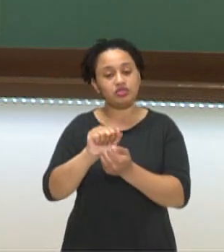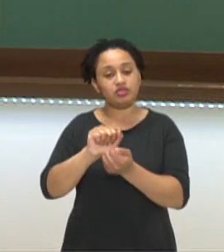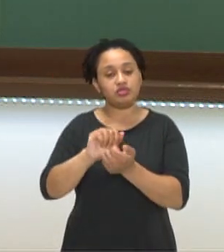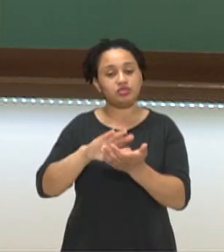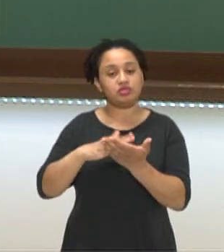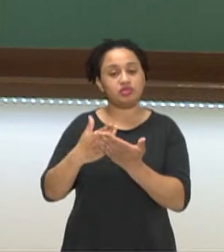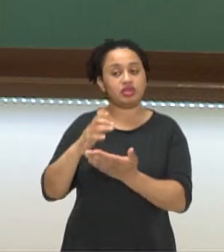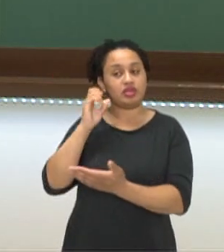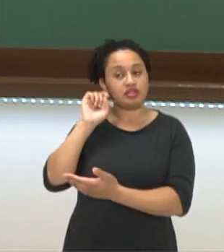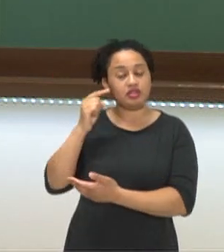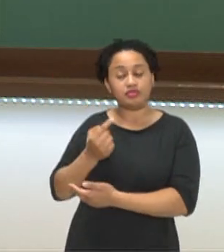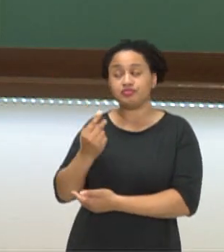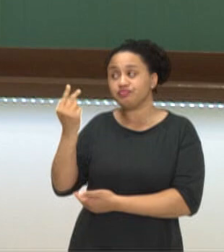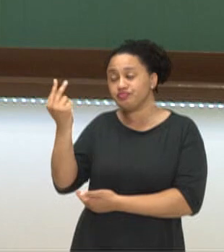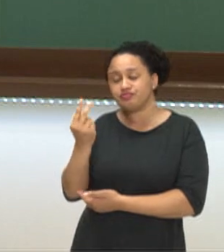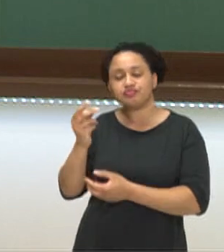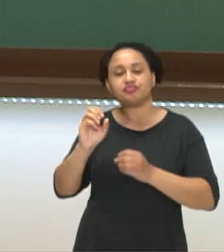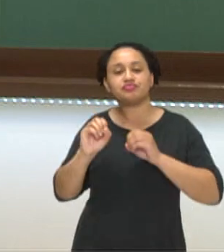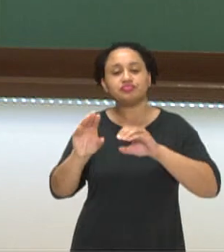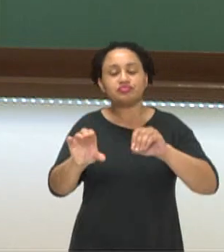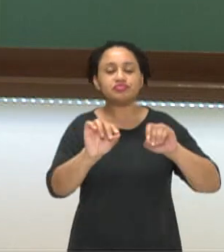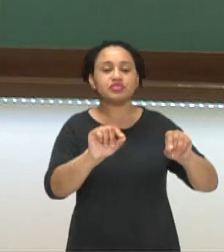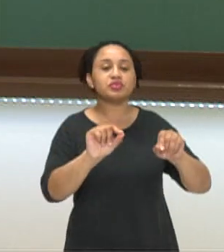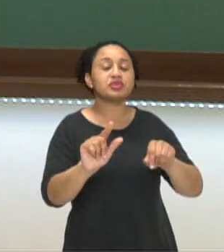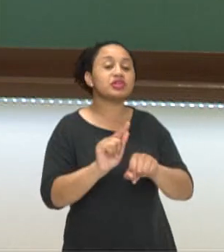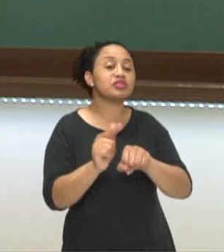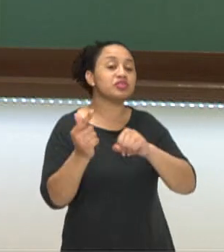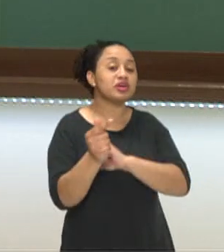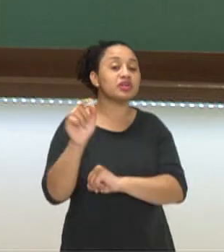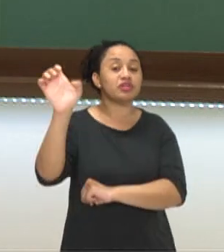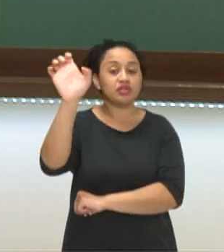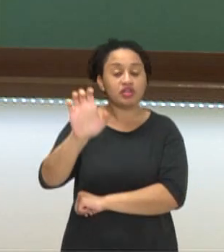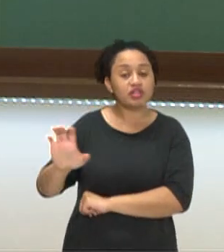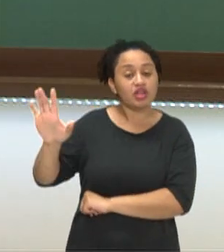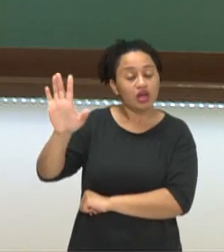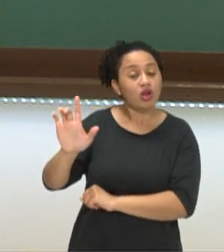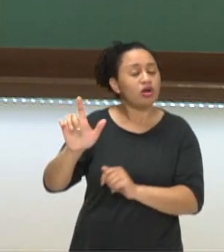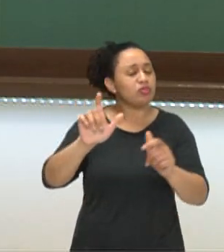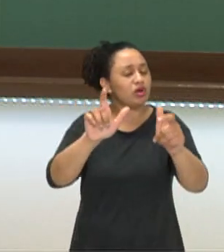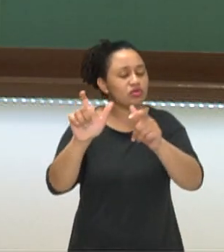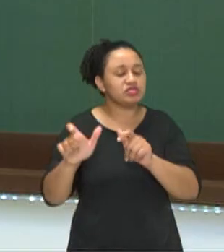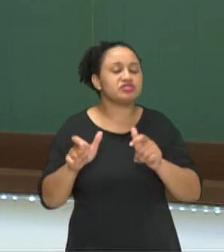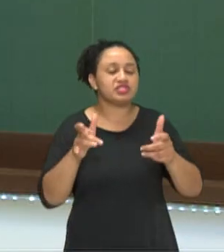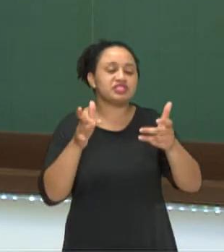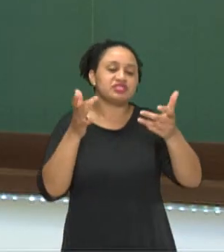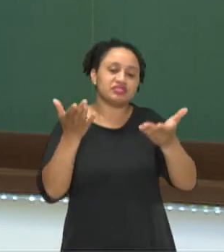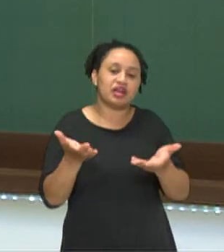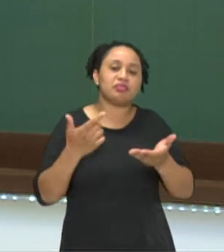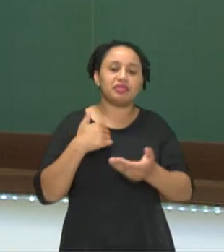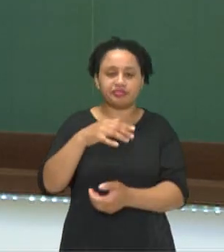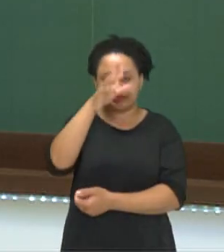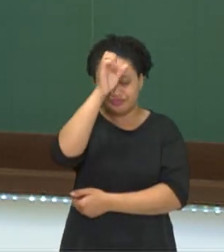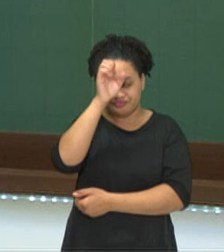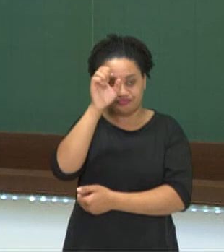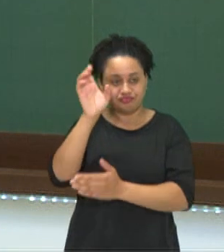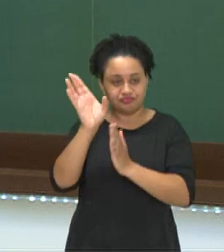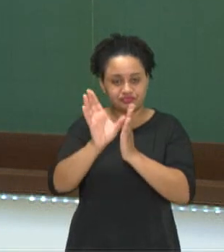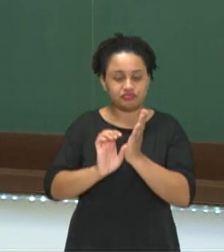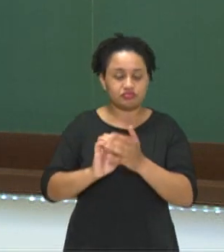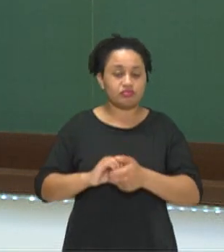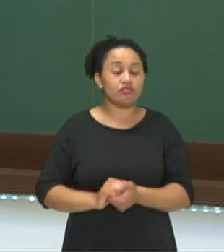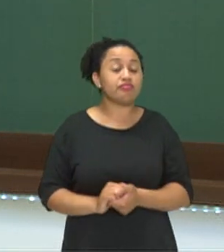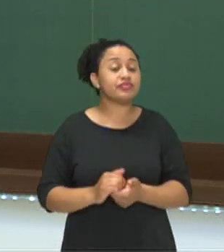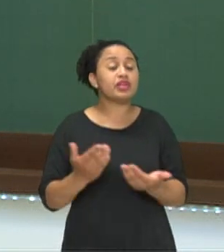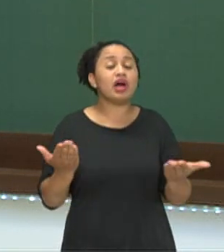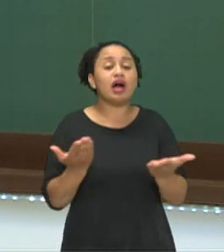nós vamos levar até você um pouquinho da geografia da Europa até onde quer que você esteja. E quando a gente fala na geografia da Europa, nessa nossa